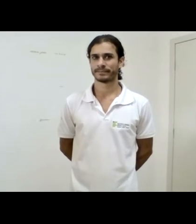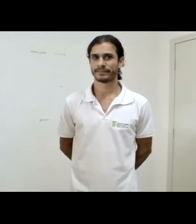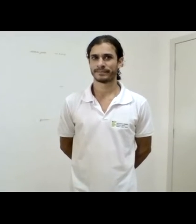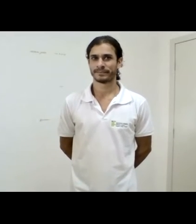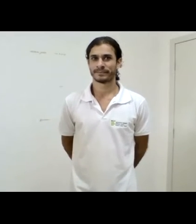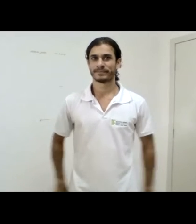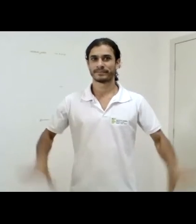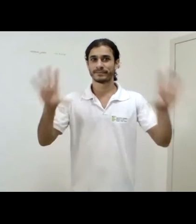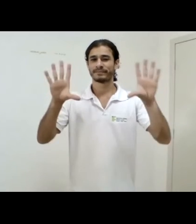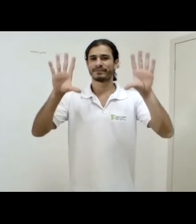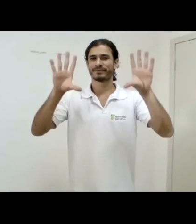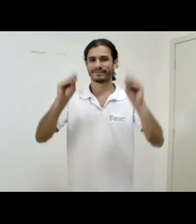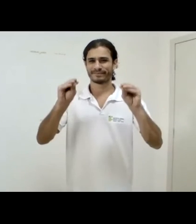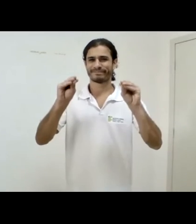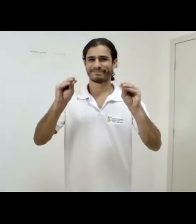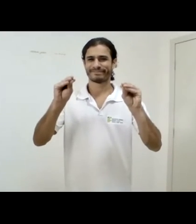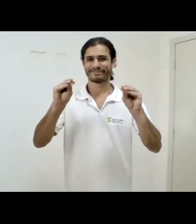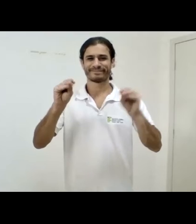Pessoal, não estamos mais ao vivo, tá bom?